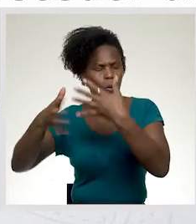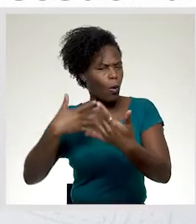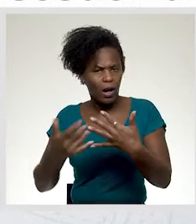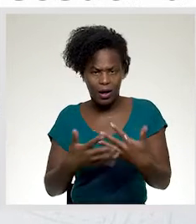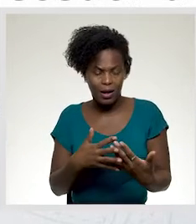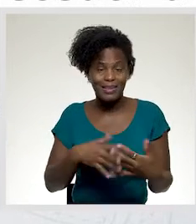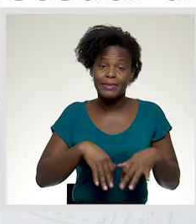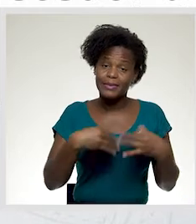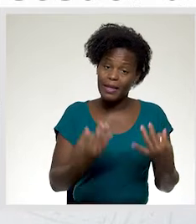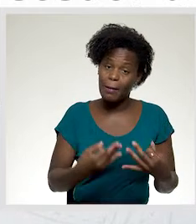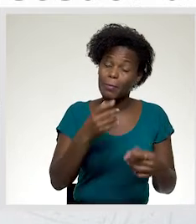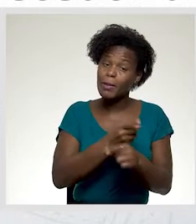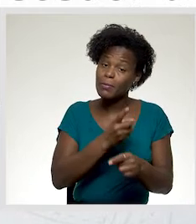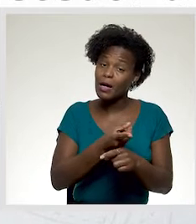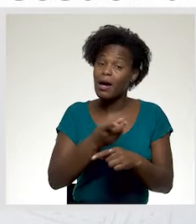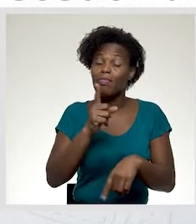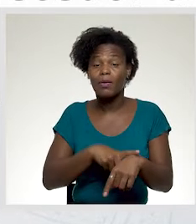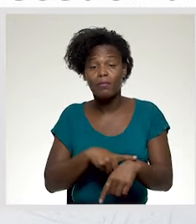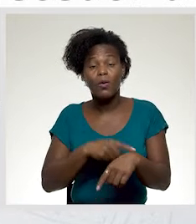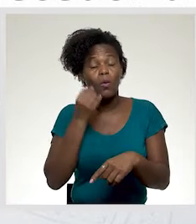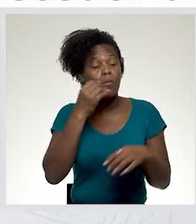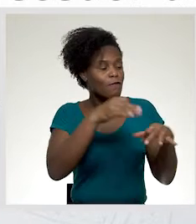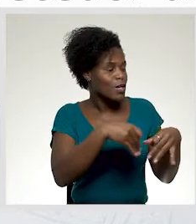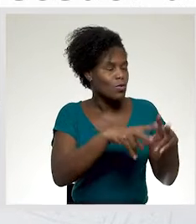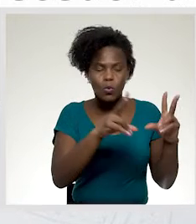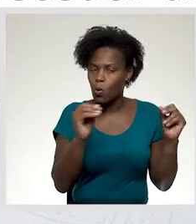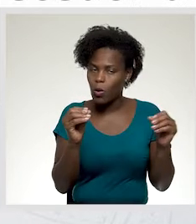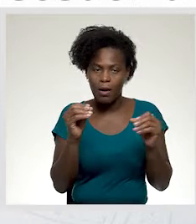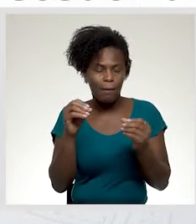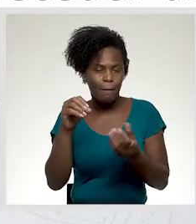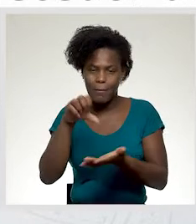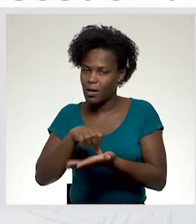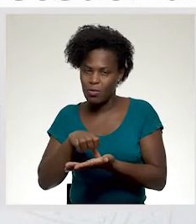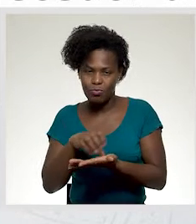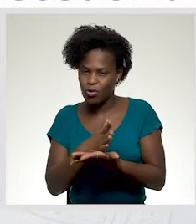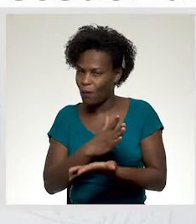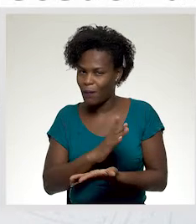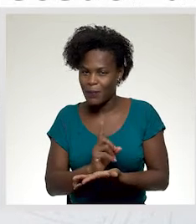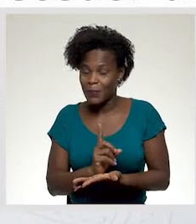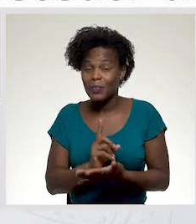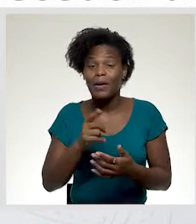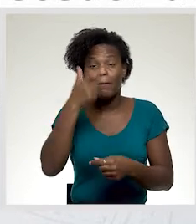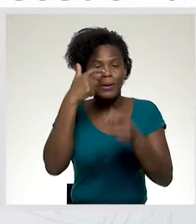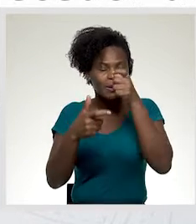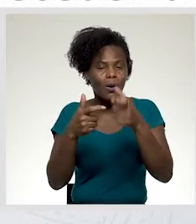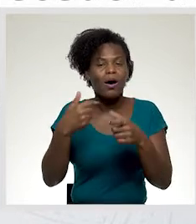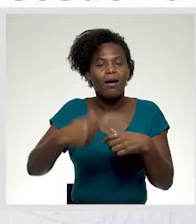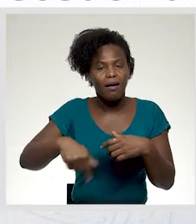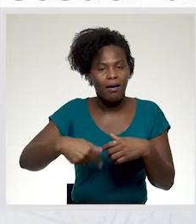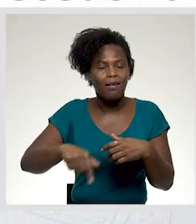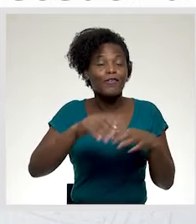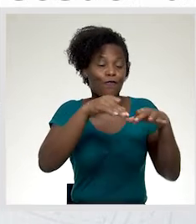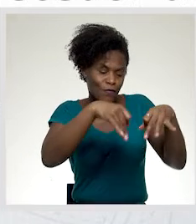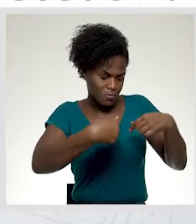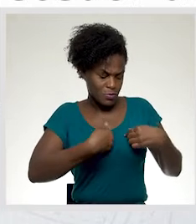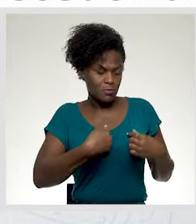outro, sempre simultaneamente como um fim e nunca como um mero meio. A pessoa constitui um fim